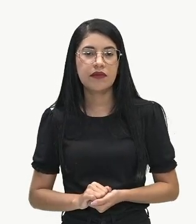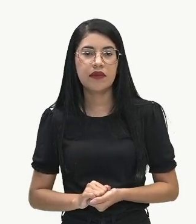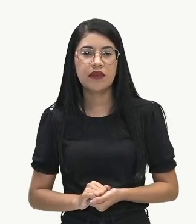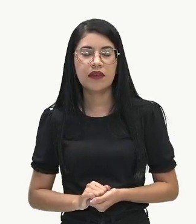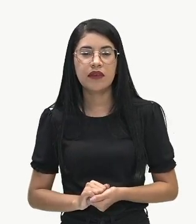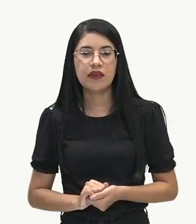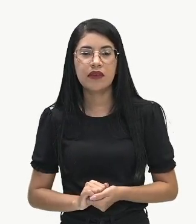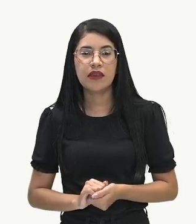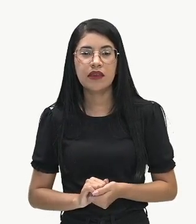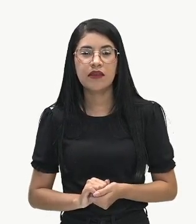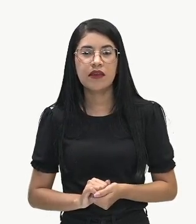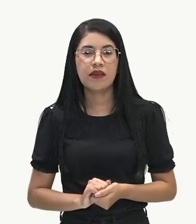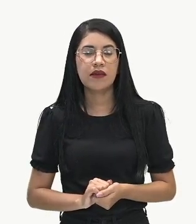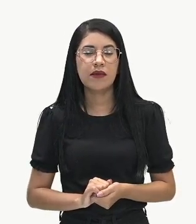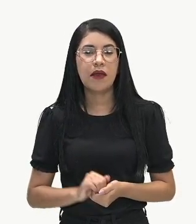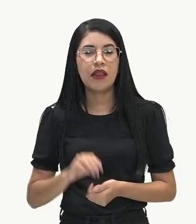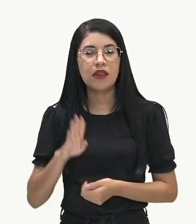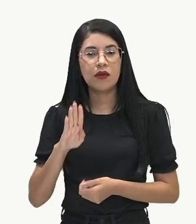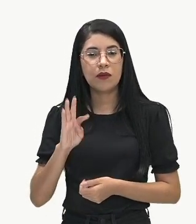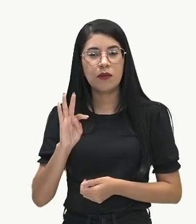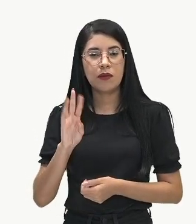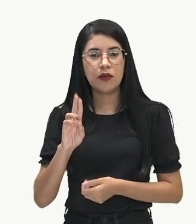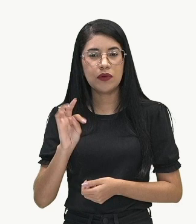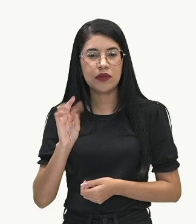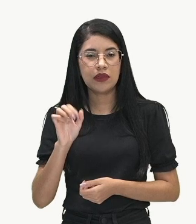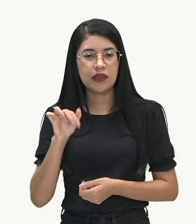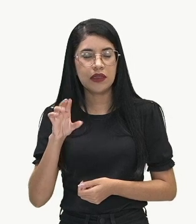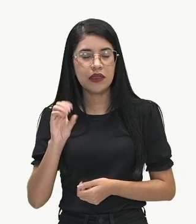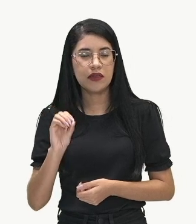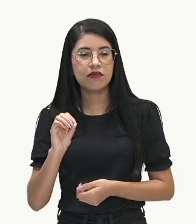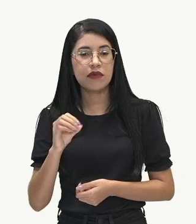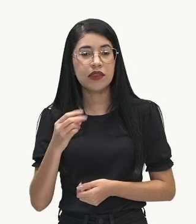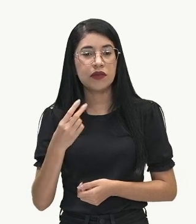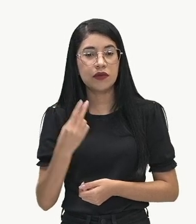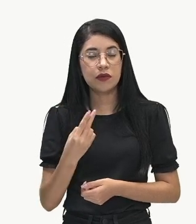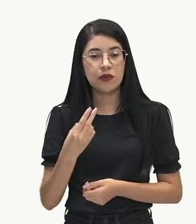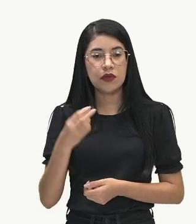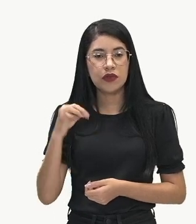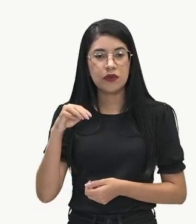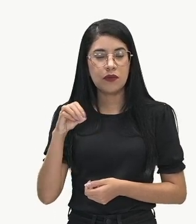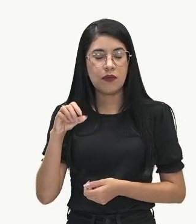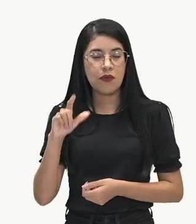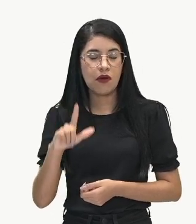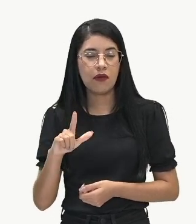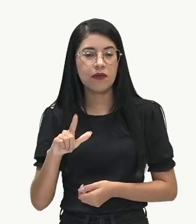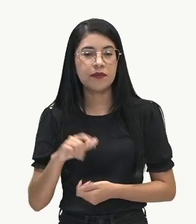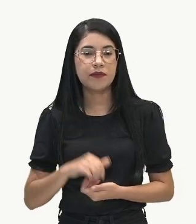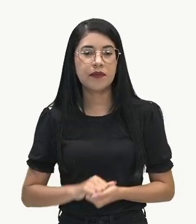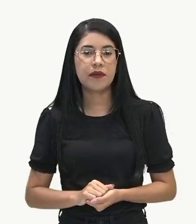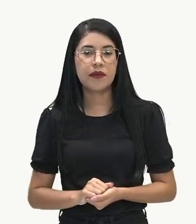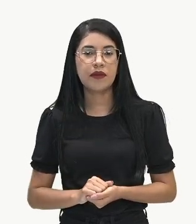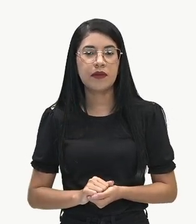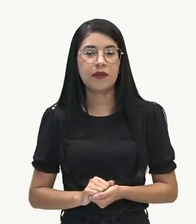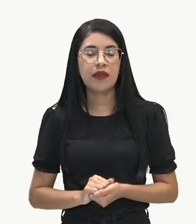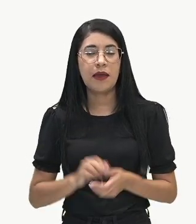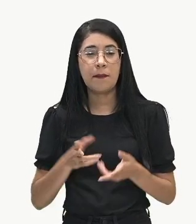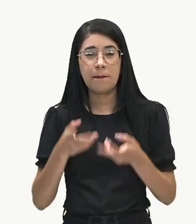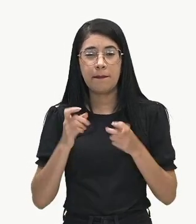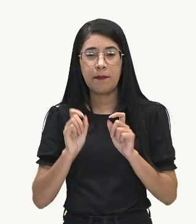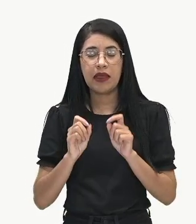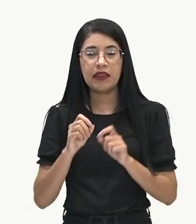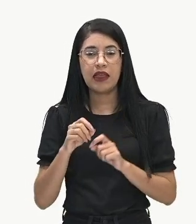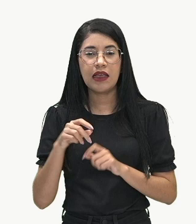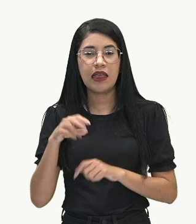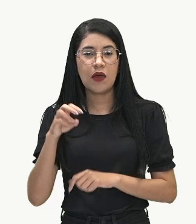mas aqui na combustão completa do metano eu tenho 2 mols. Note que aqui está kJ por